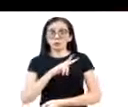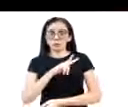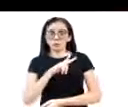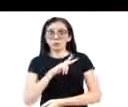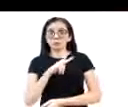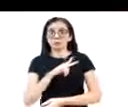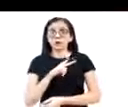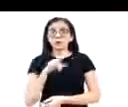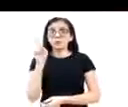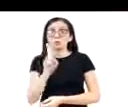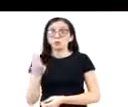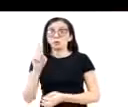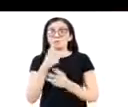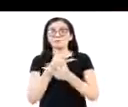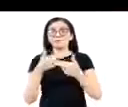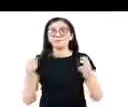e